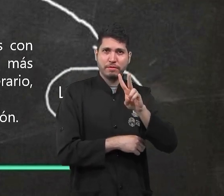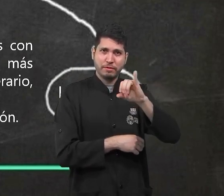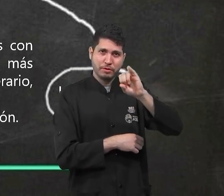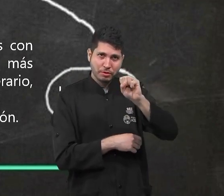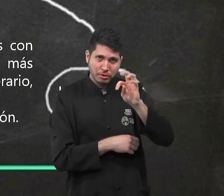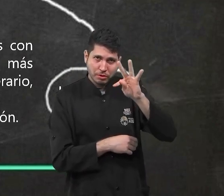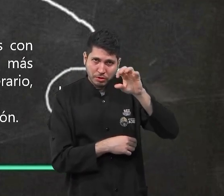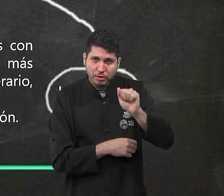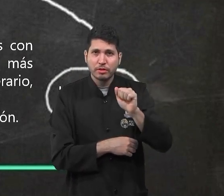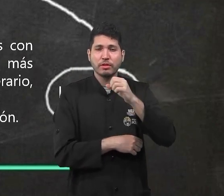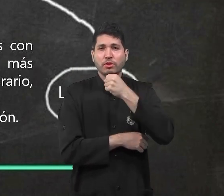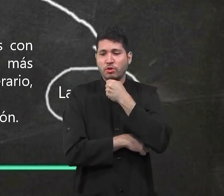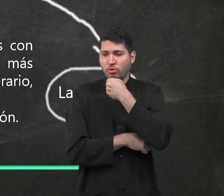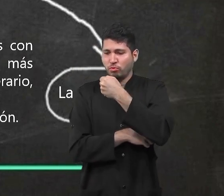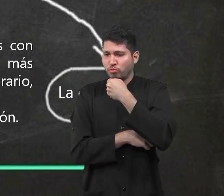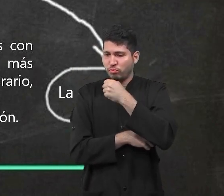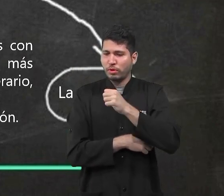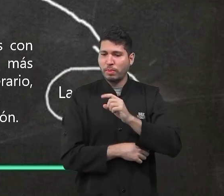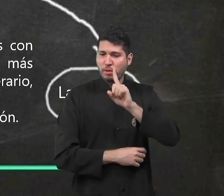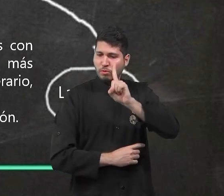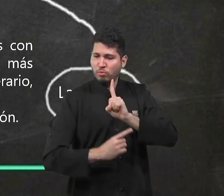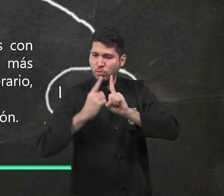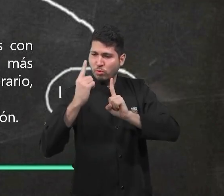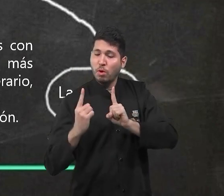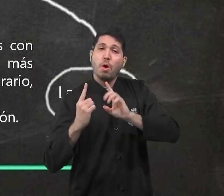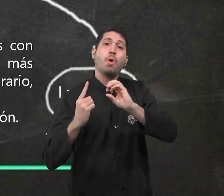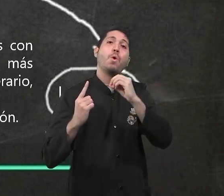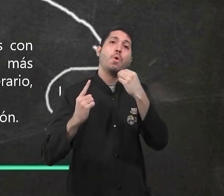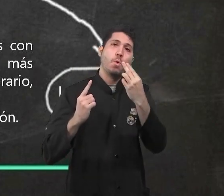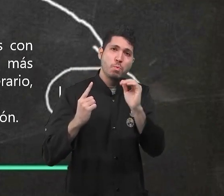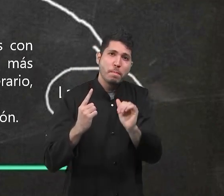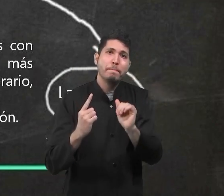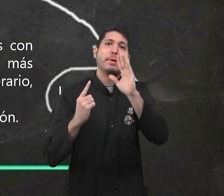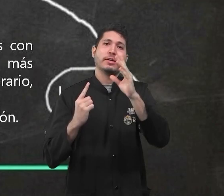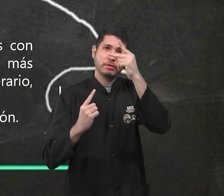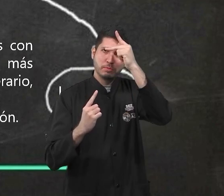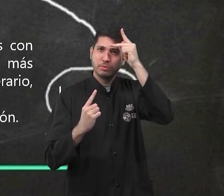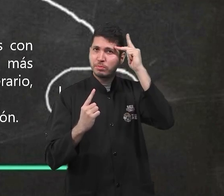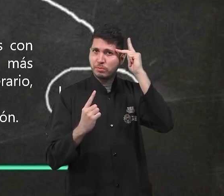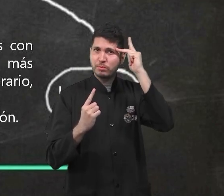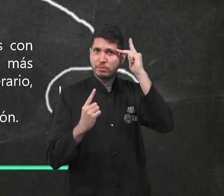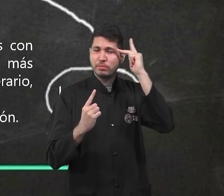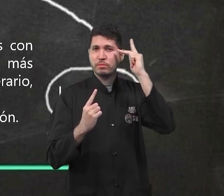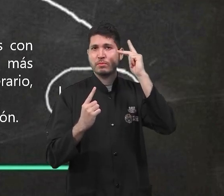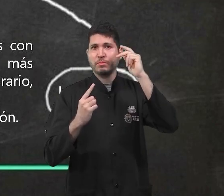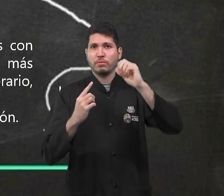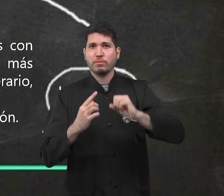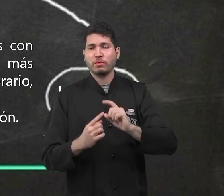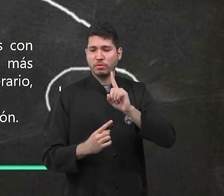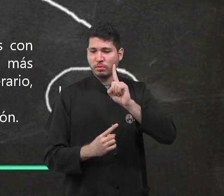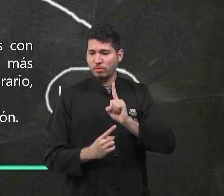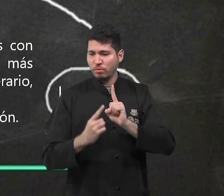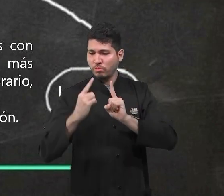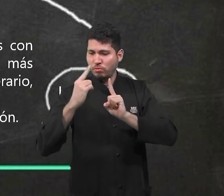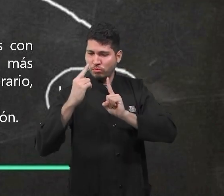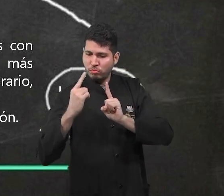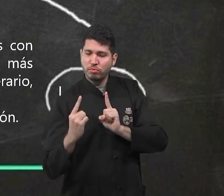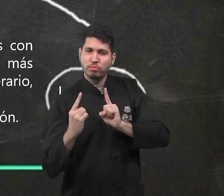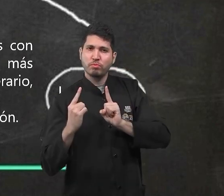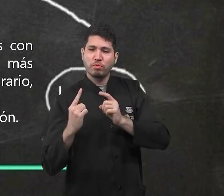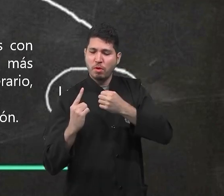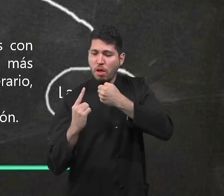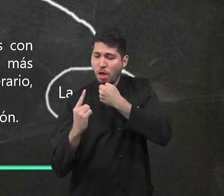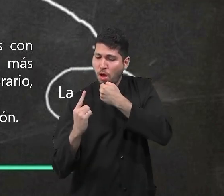nabla entre duas pessoas, ou mais, mas tem que ter essa figura do entrevistador e dos